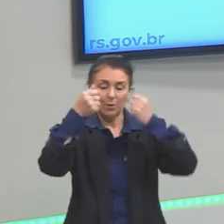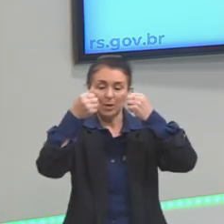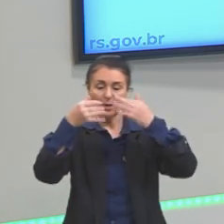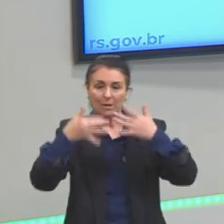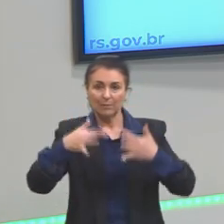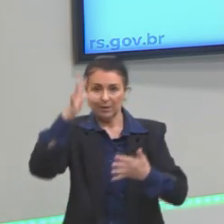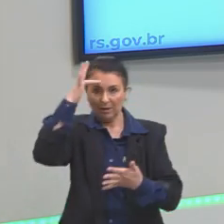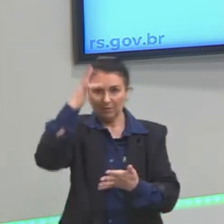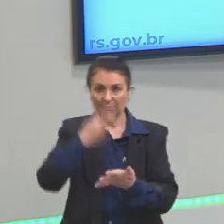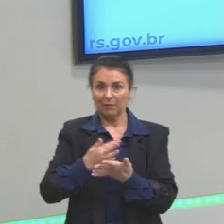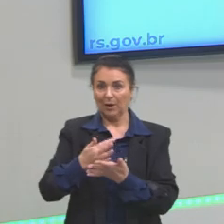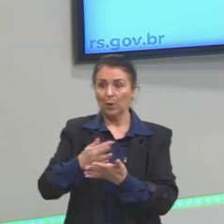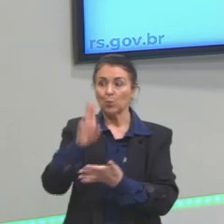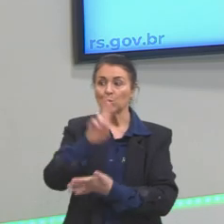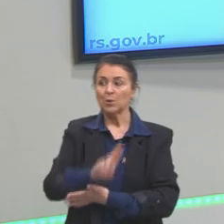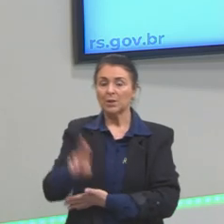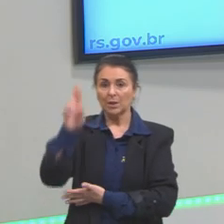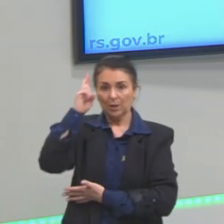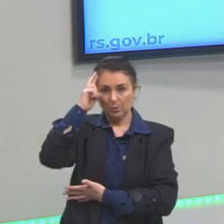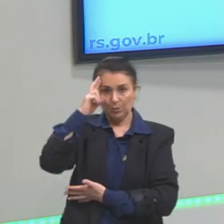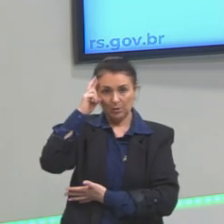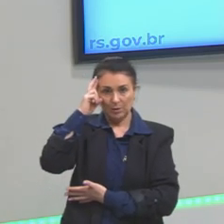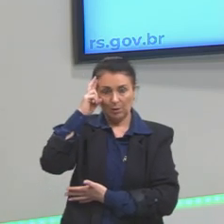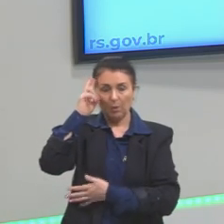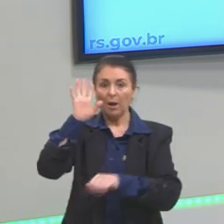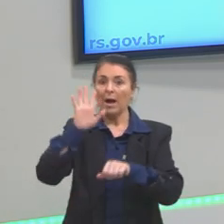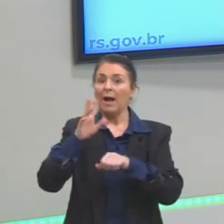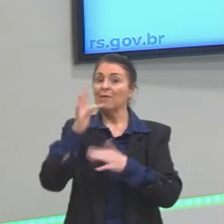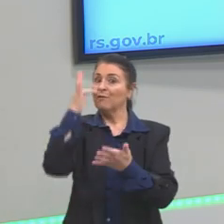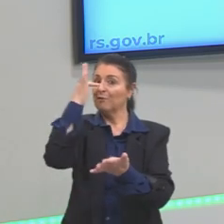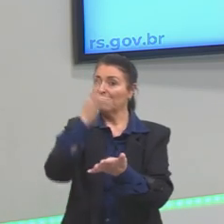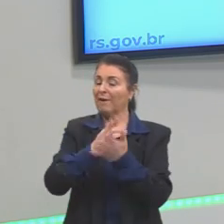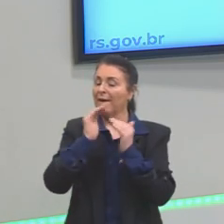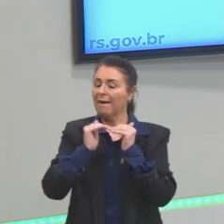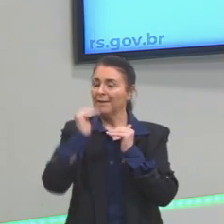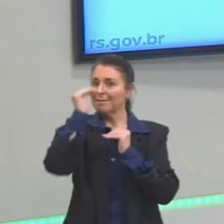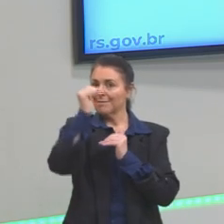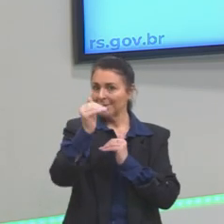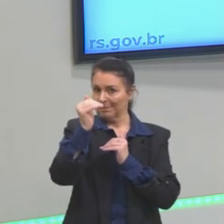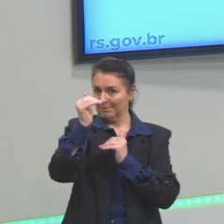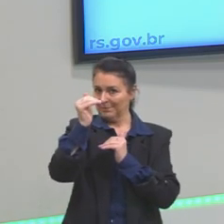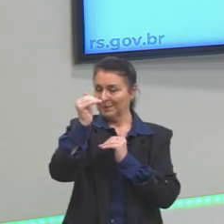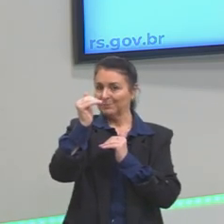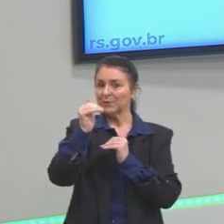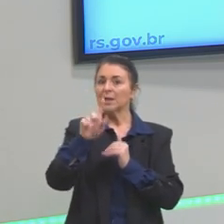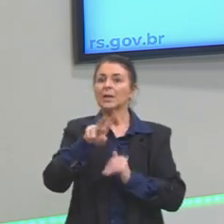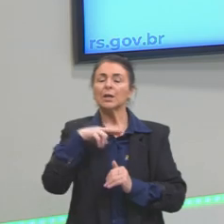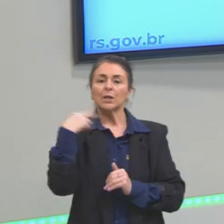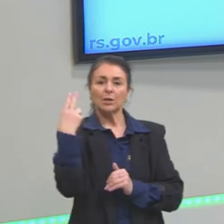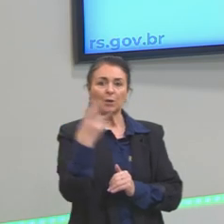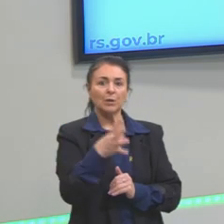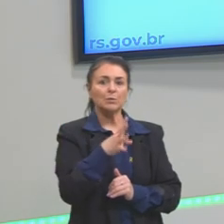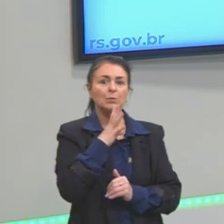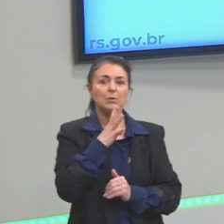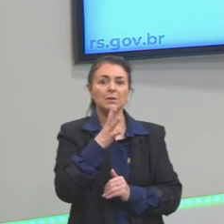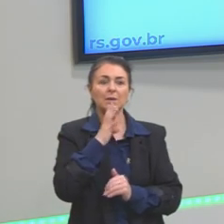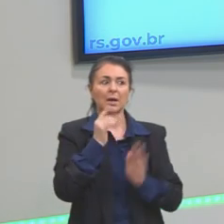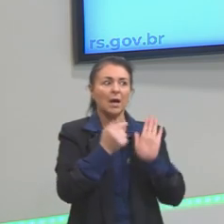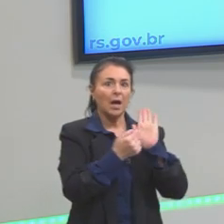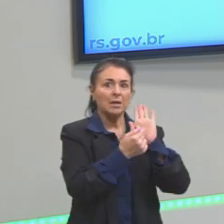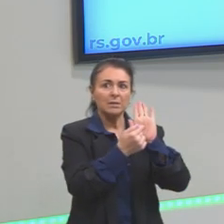através da razão mas a fé superior da razão e nós conhecemos as verdades reveladas que é Deus